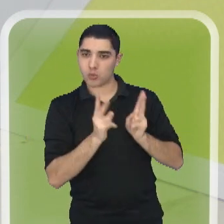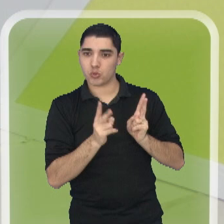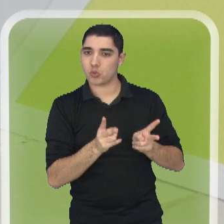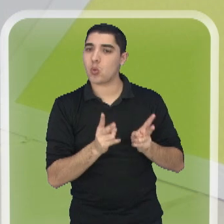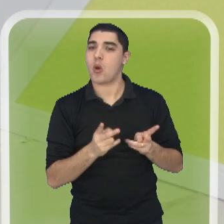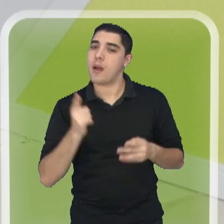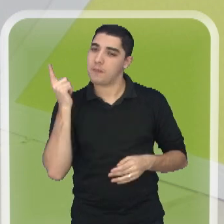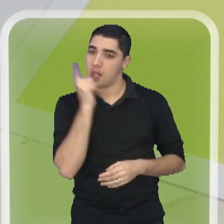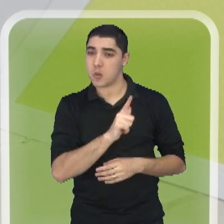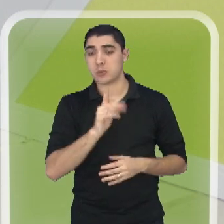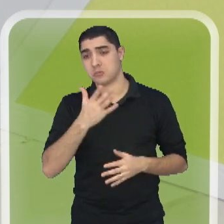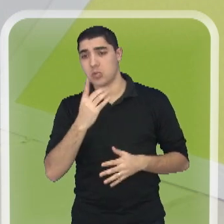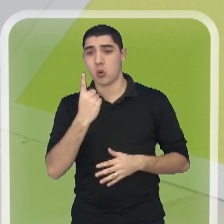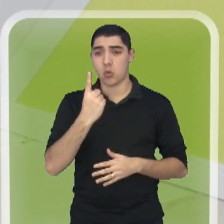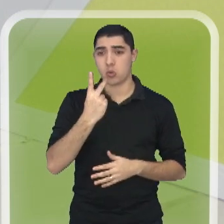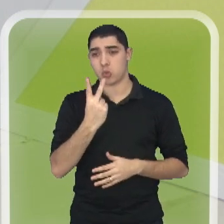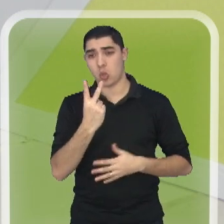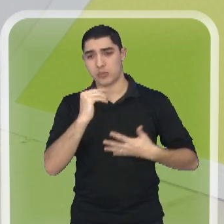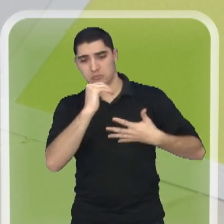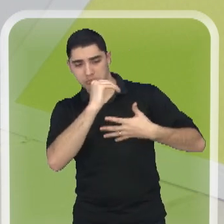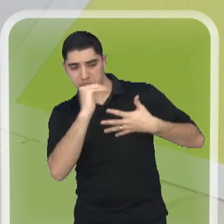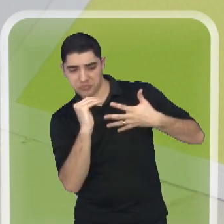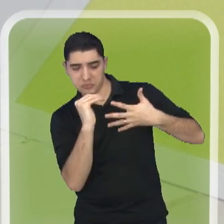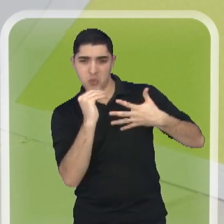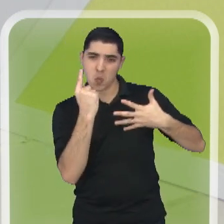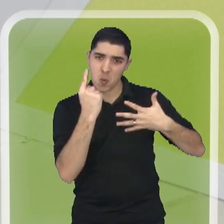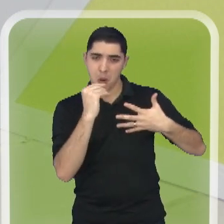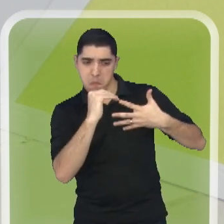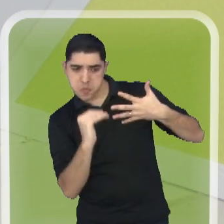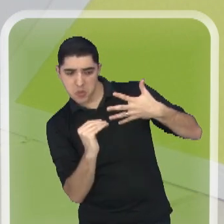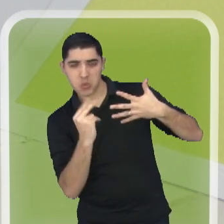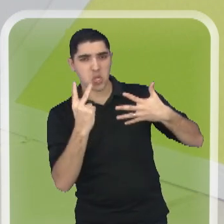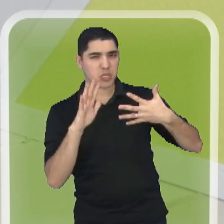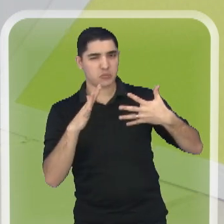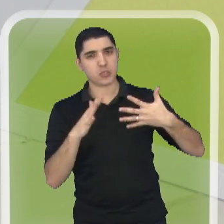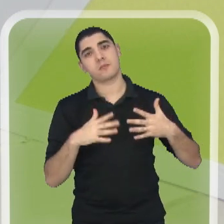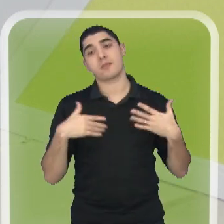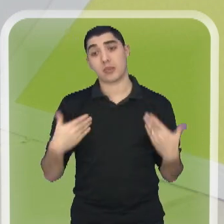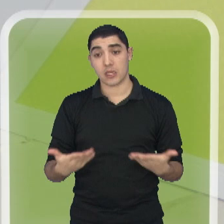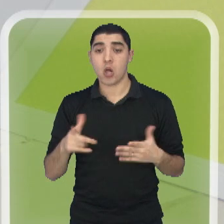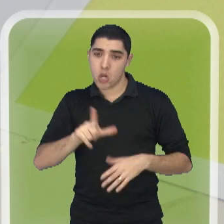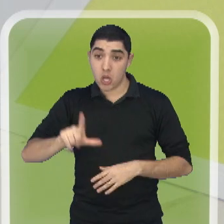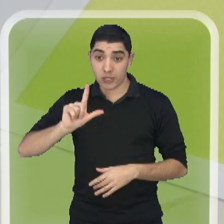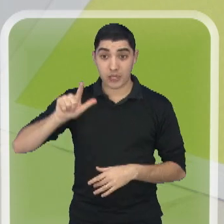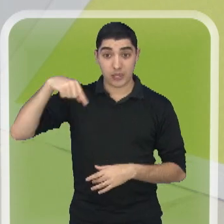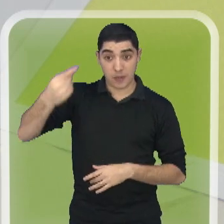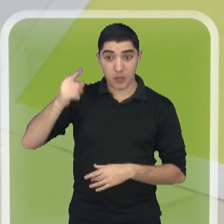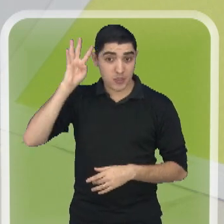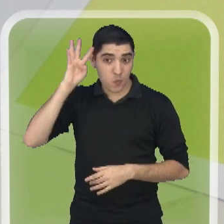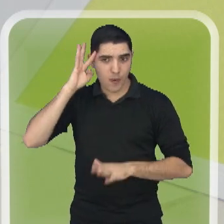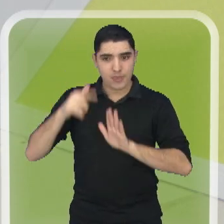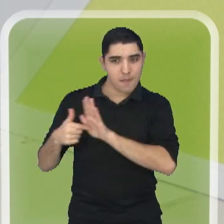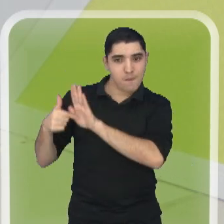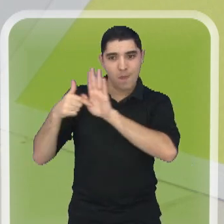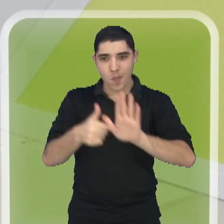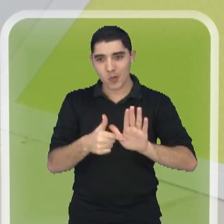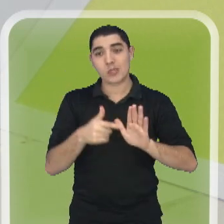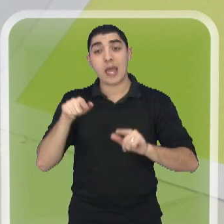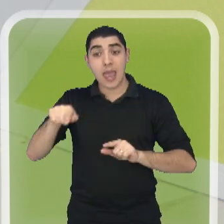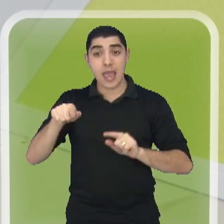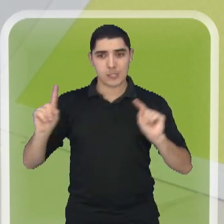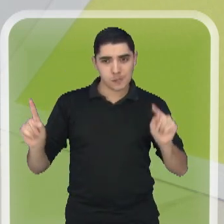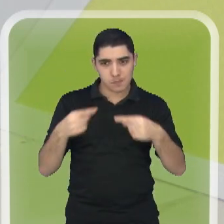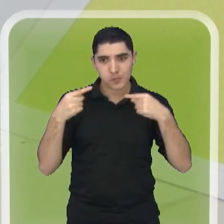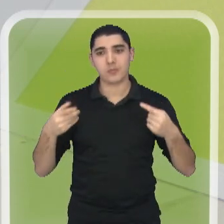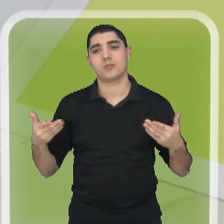1 ou 2 posições, então o resultado hoje é importante e, claro, na próxima quarta-feira você vai ficar sabendo de tudo do que aconteceu